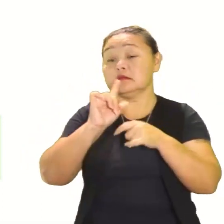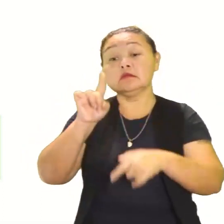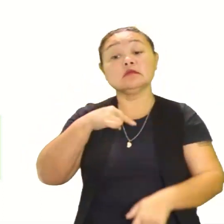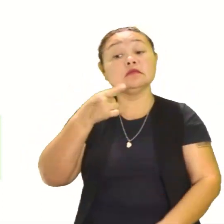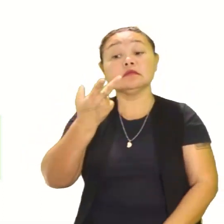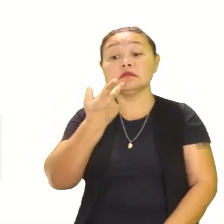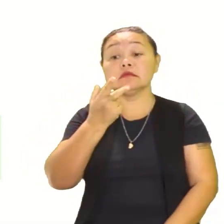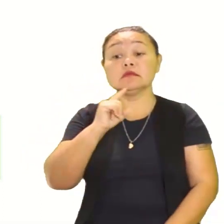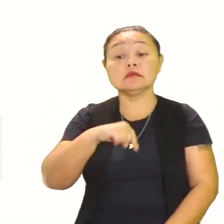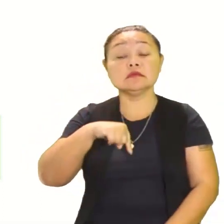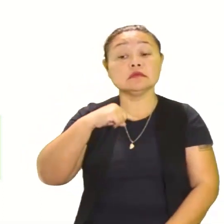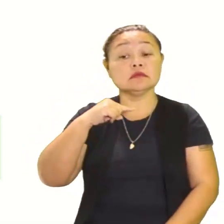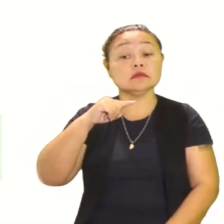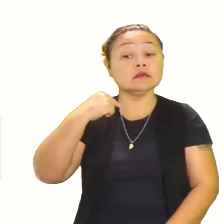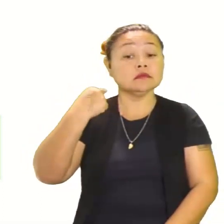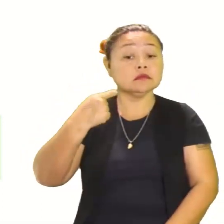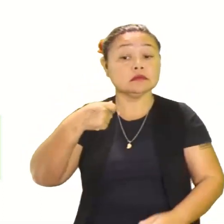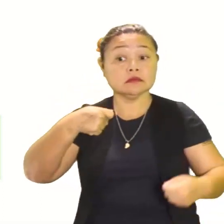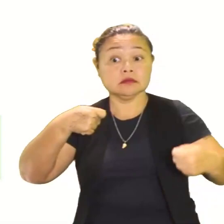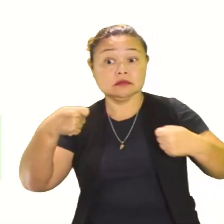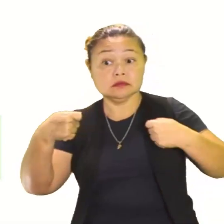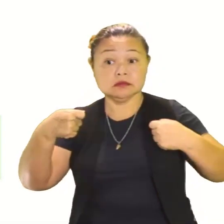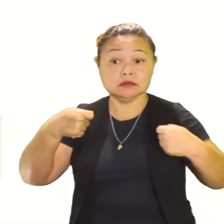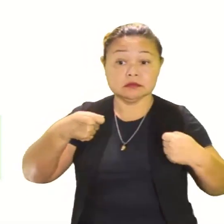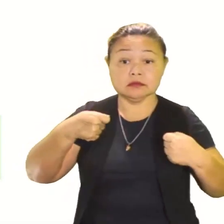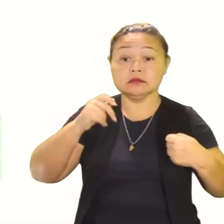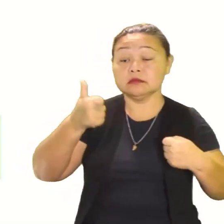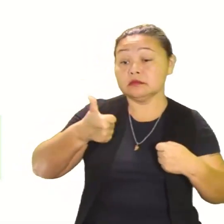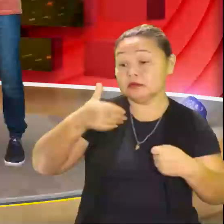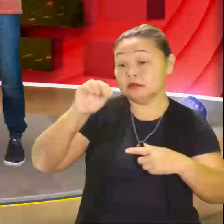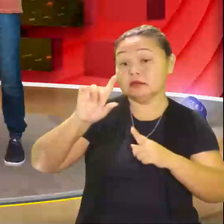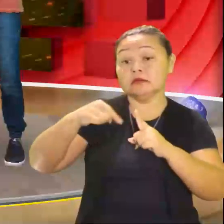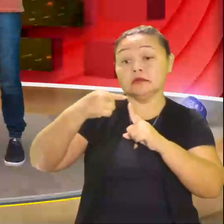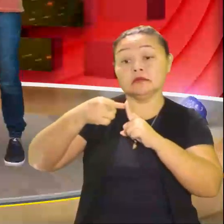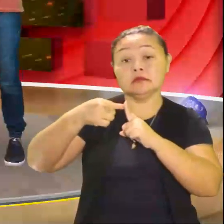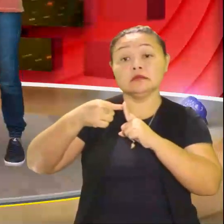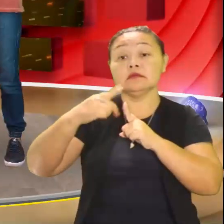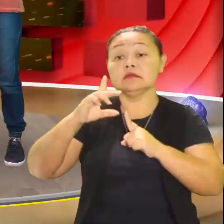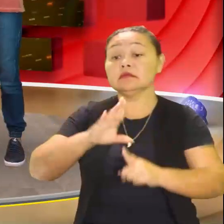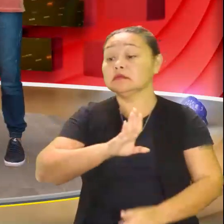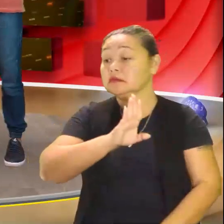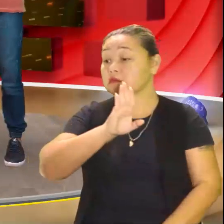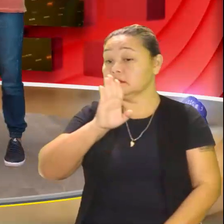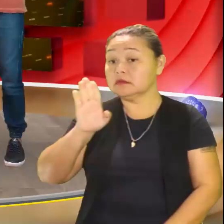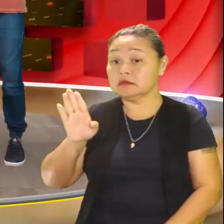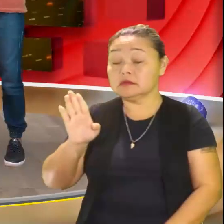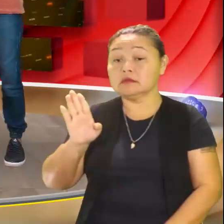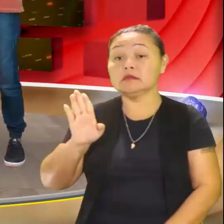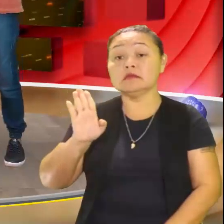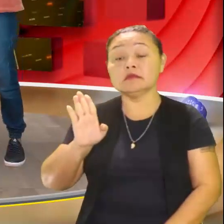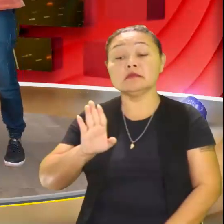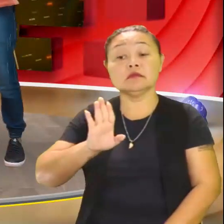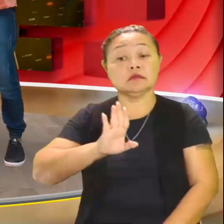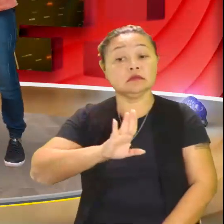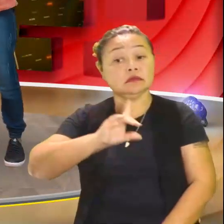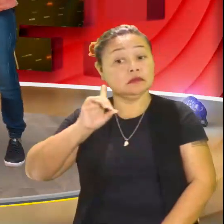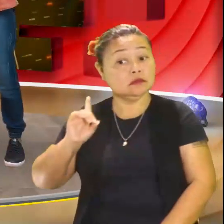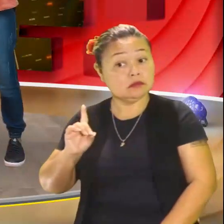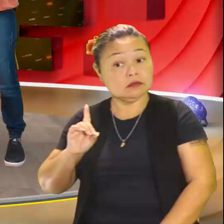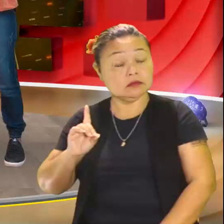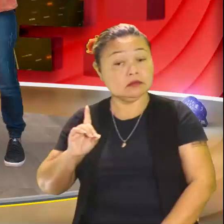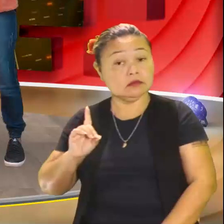dizer o seguinte, ele puxou com um módulo de 10 newtons na direção horizontal para